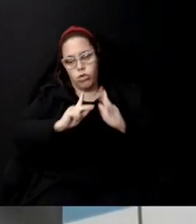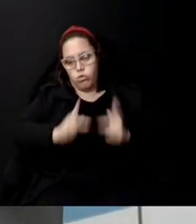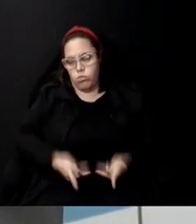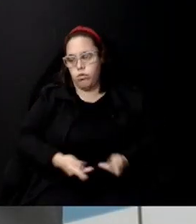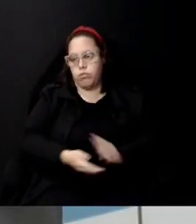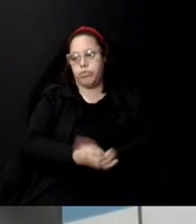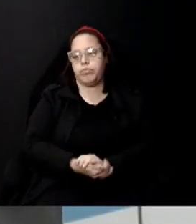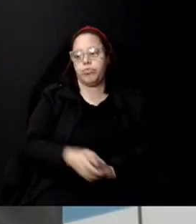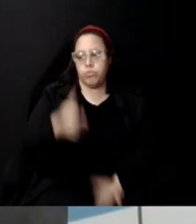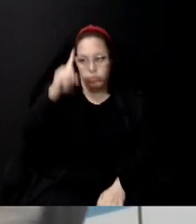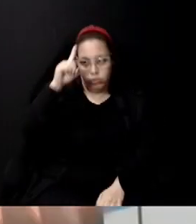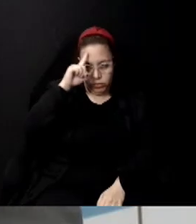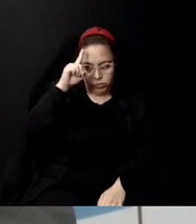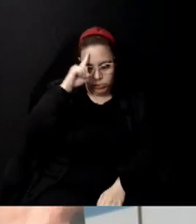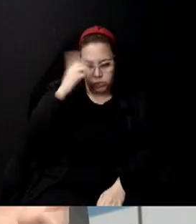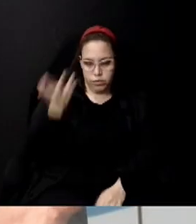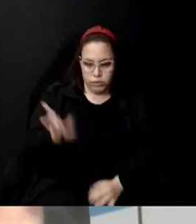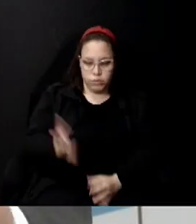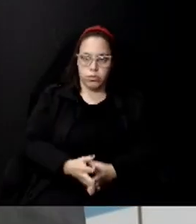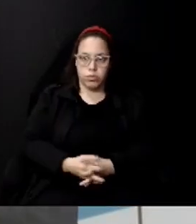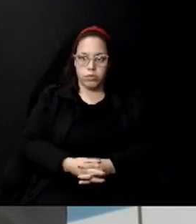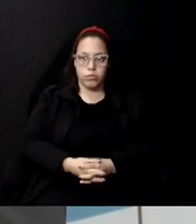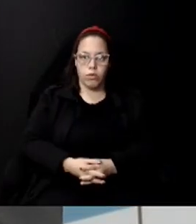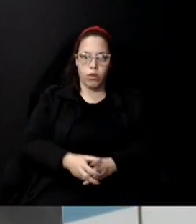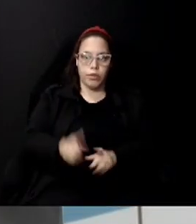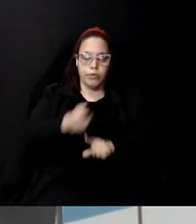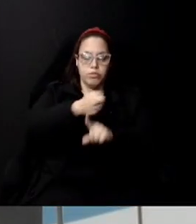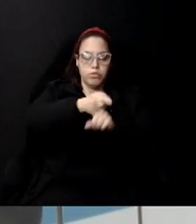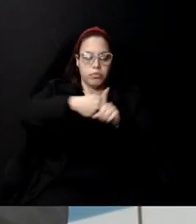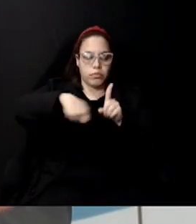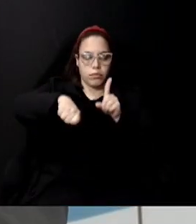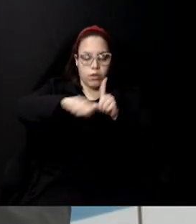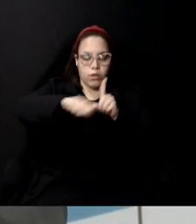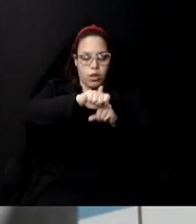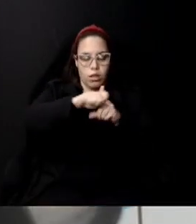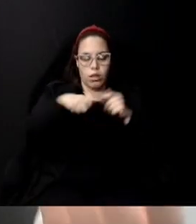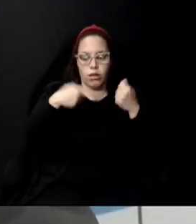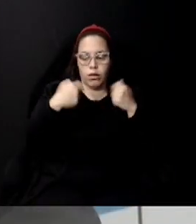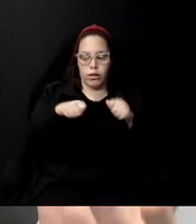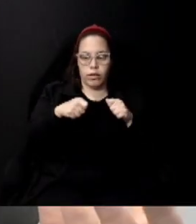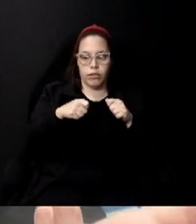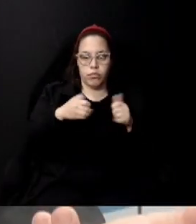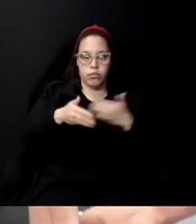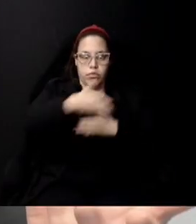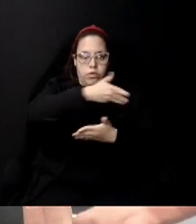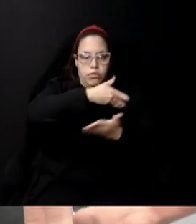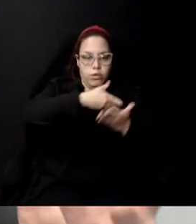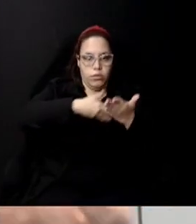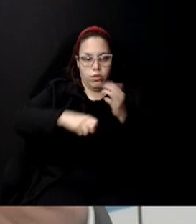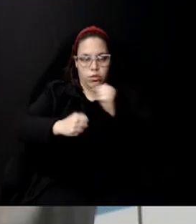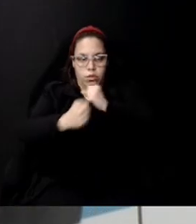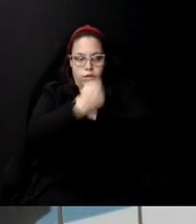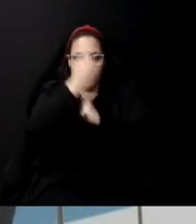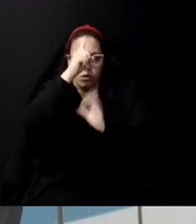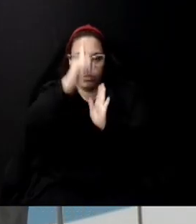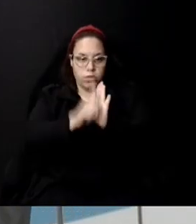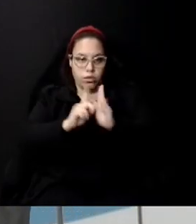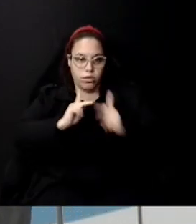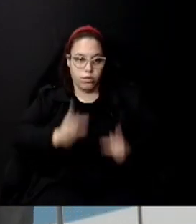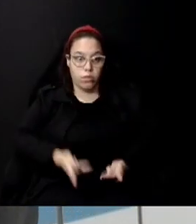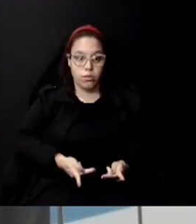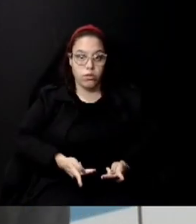cotidiano da sociedade precisa estar permeado pela proteção aos direitos humanos, proteção